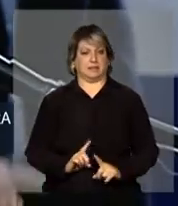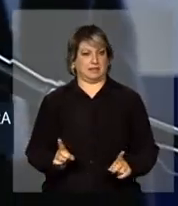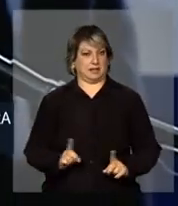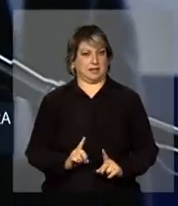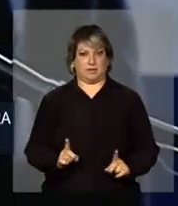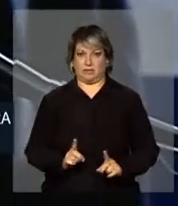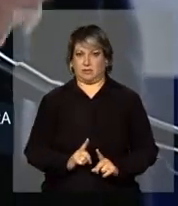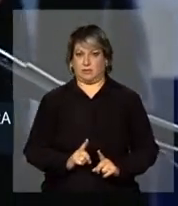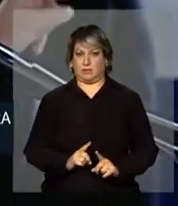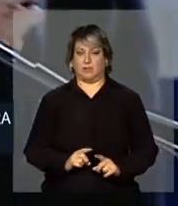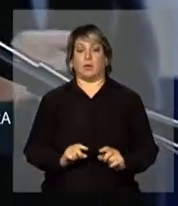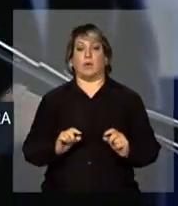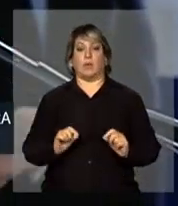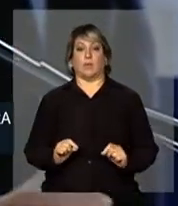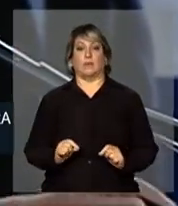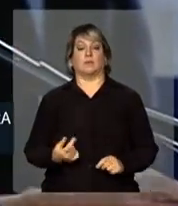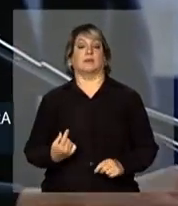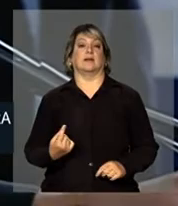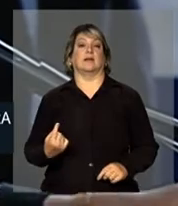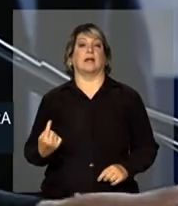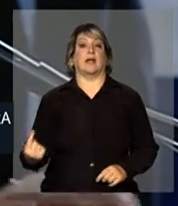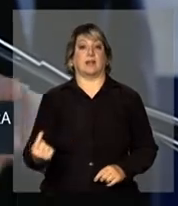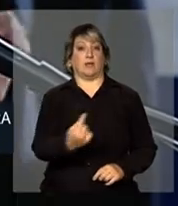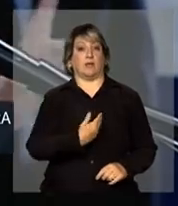com aquilo que